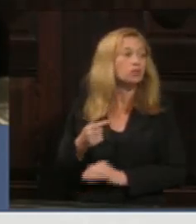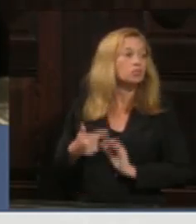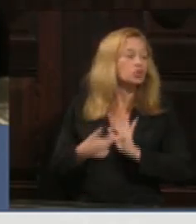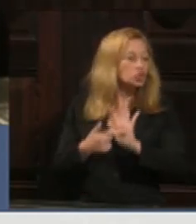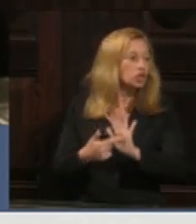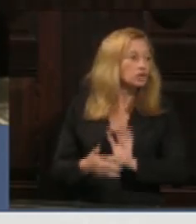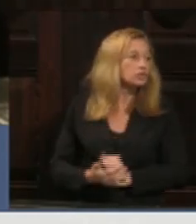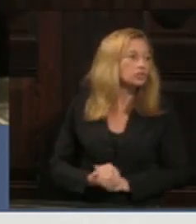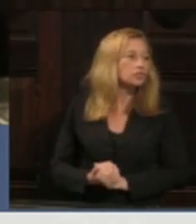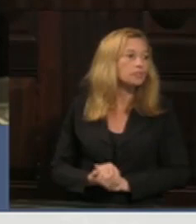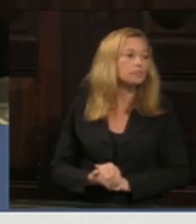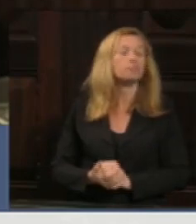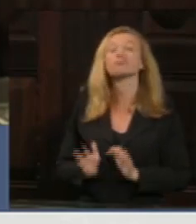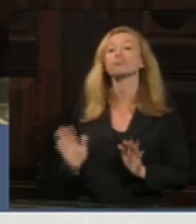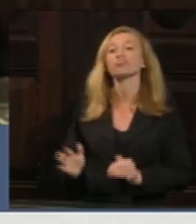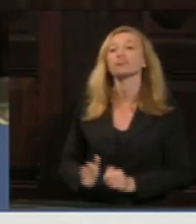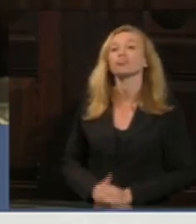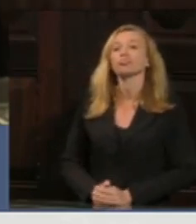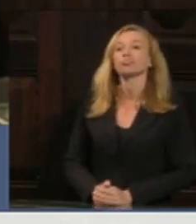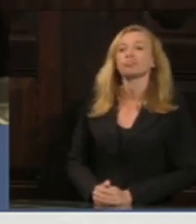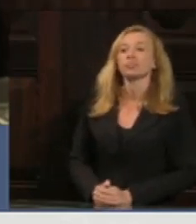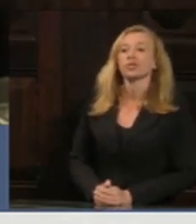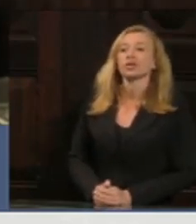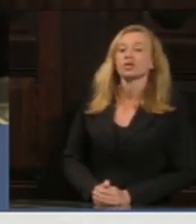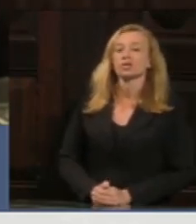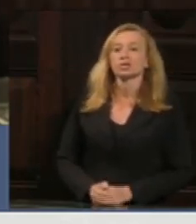dois. A partir daí,